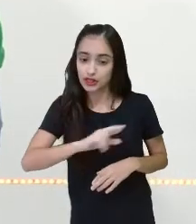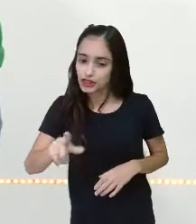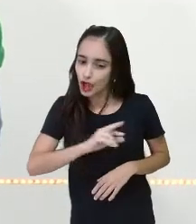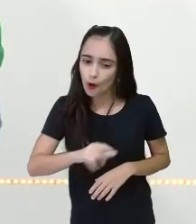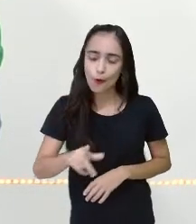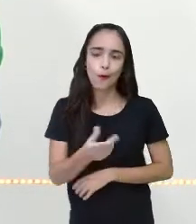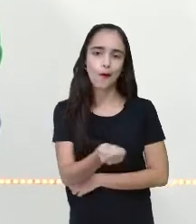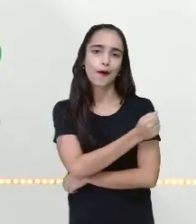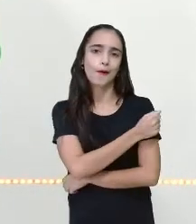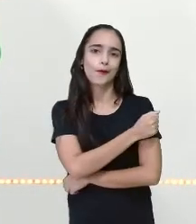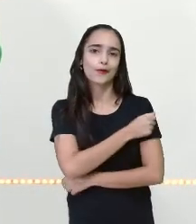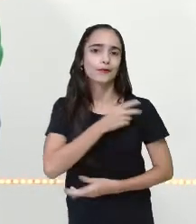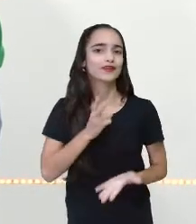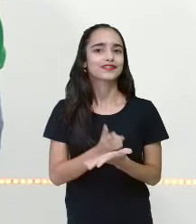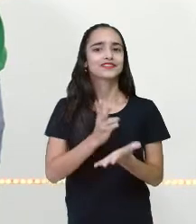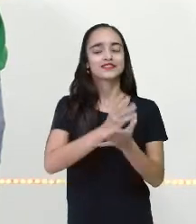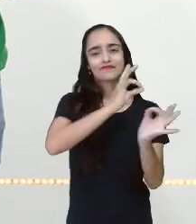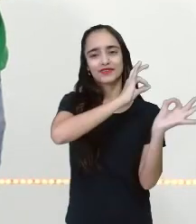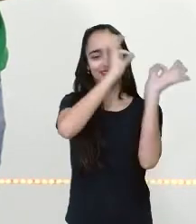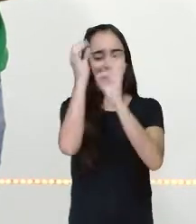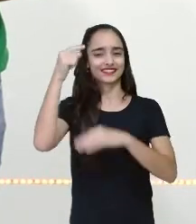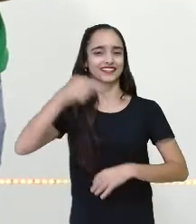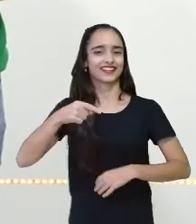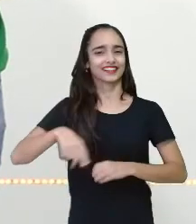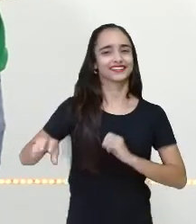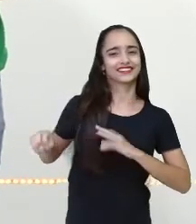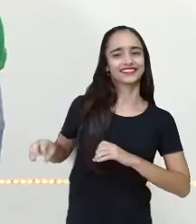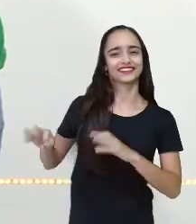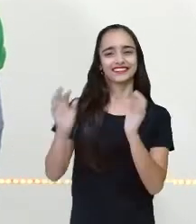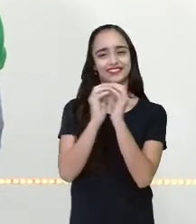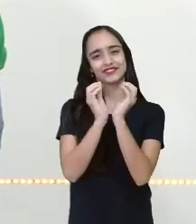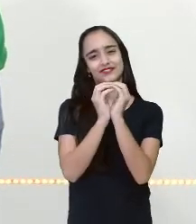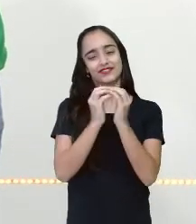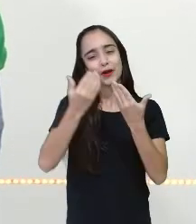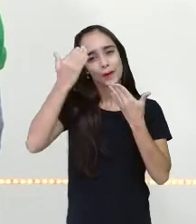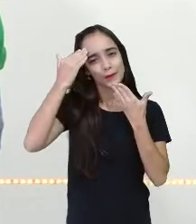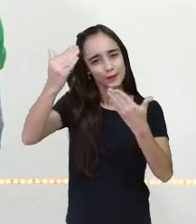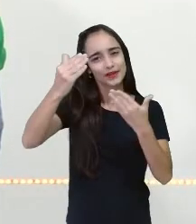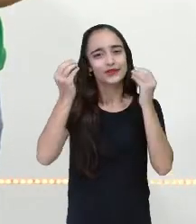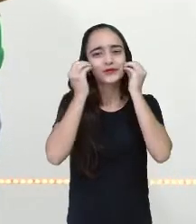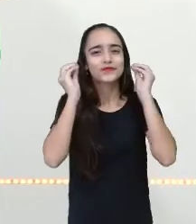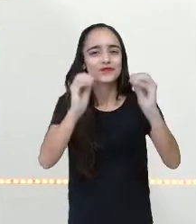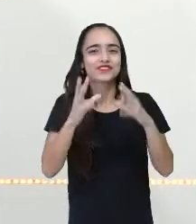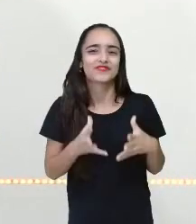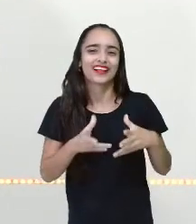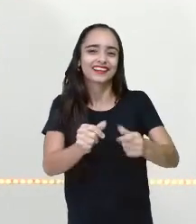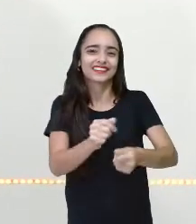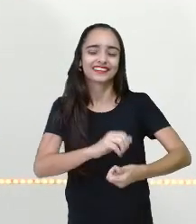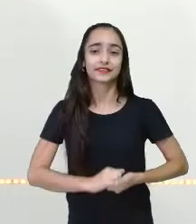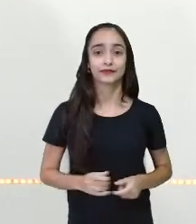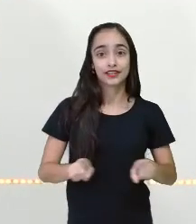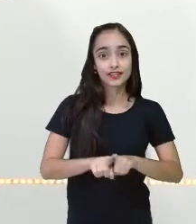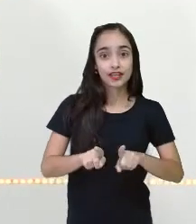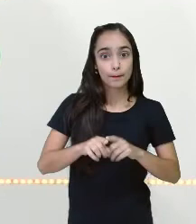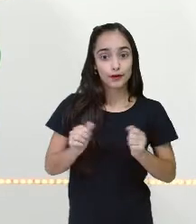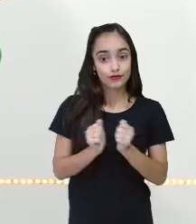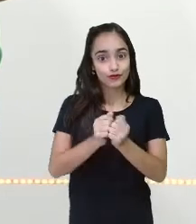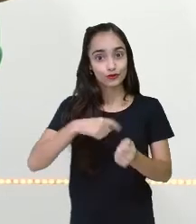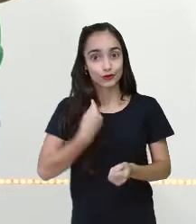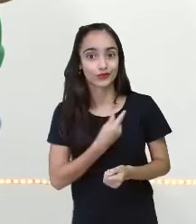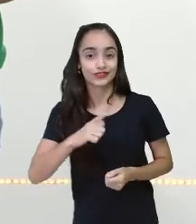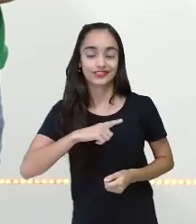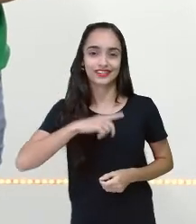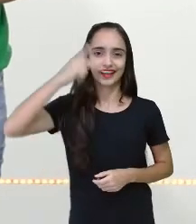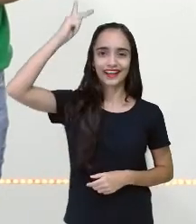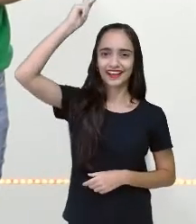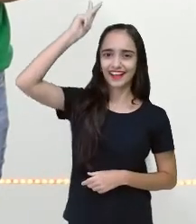ali ligadinhos assistindo a gente. Olha, muito, muito obrigada de coração. Beijão para todo mundo. E aqui comigo também estou com a